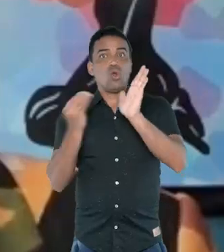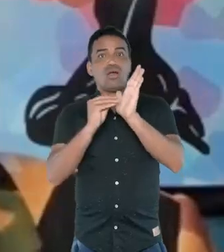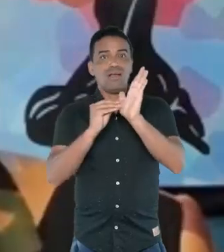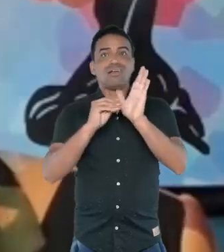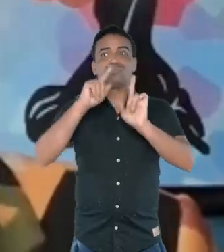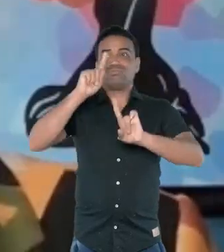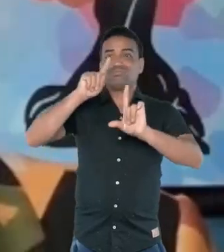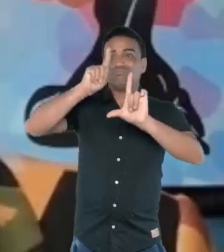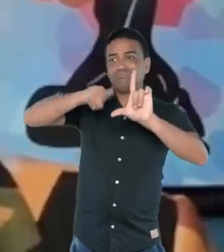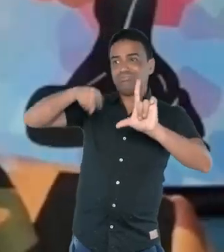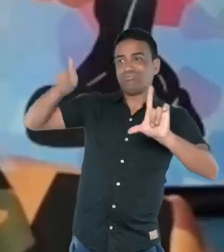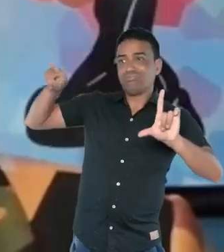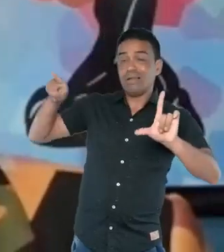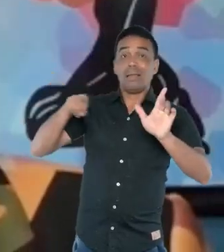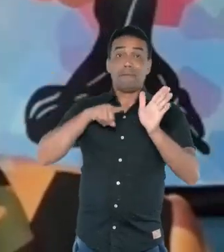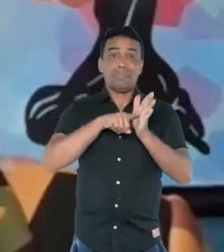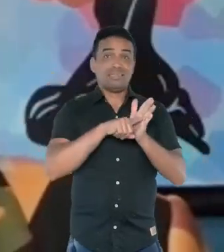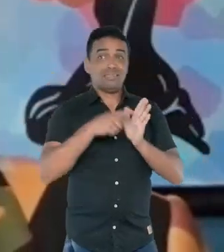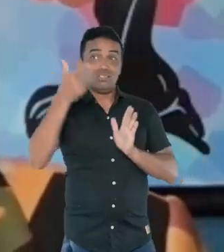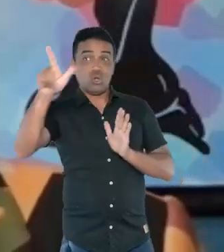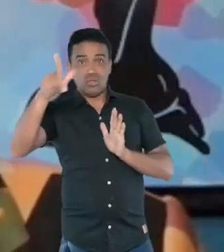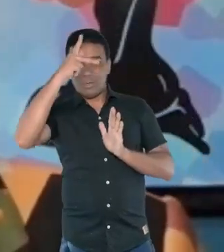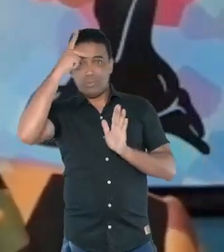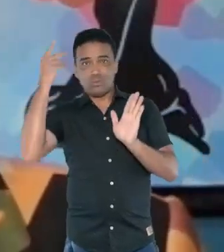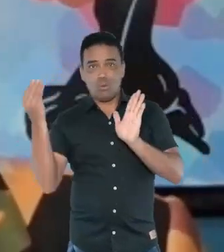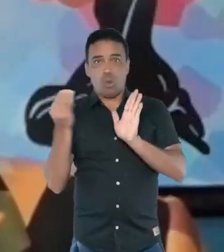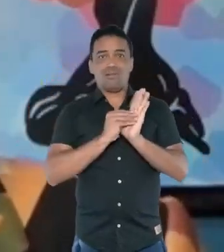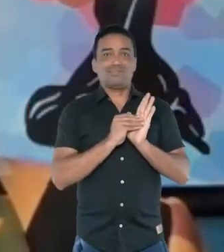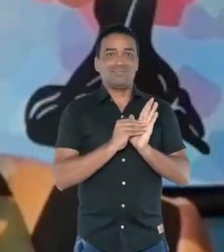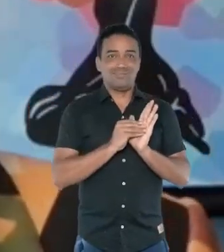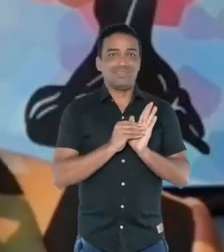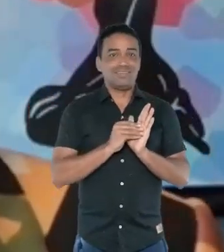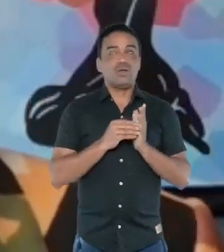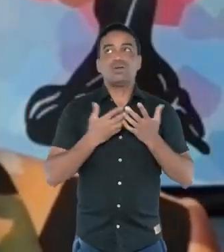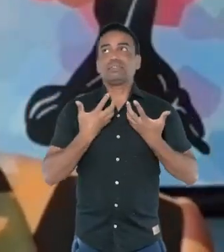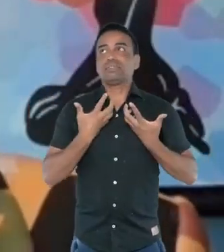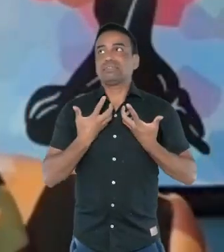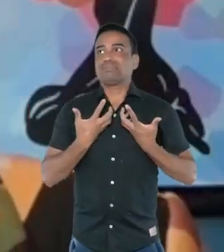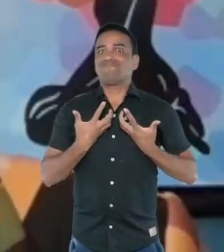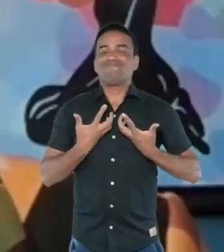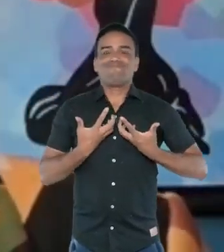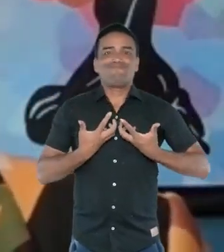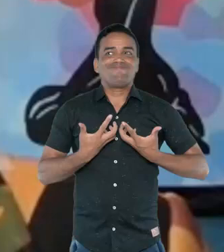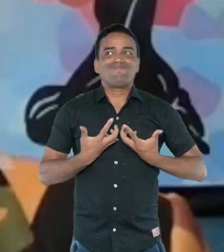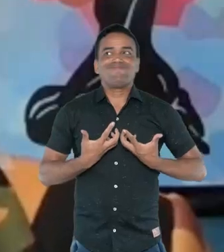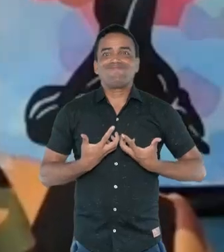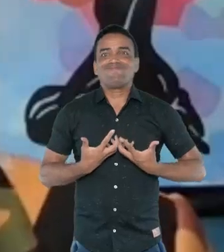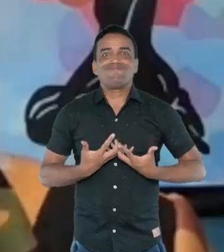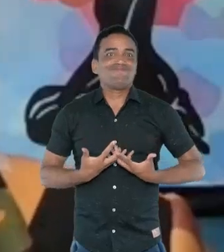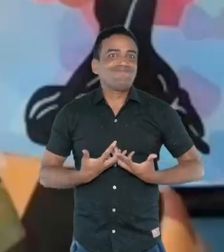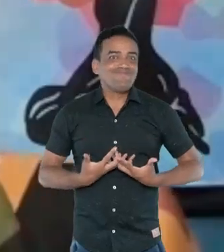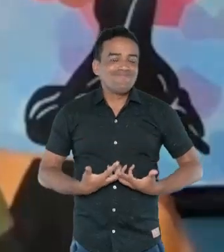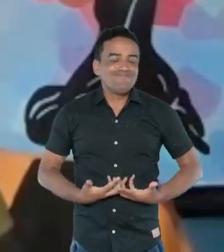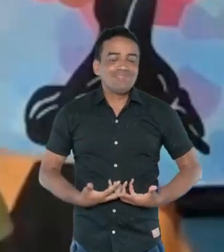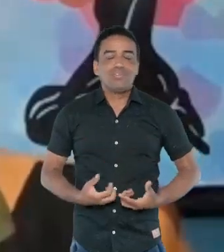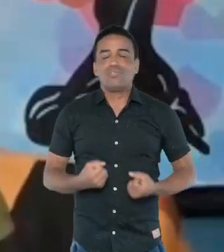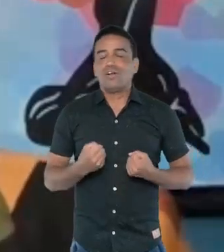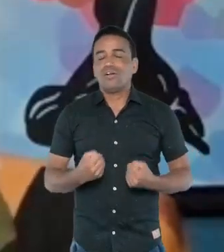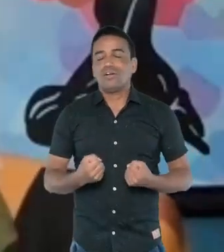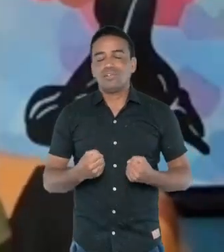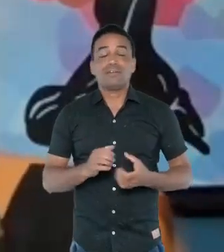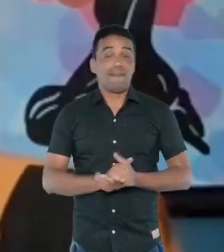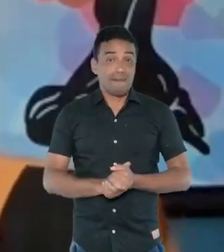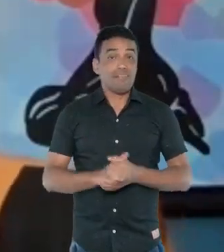dado, citando um estudo, e a leitura estava ficando muito cansativa, e foi até uma